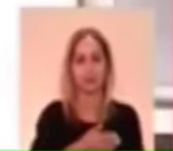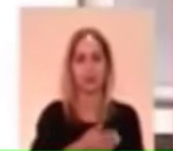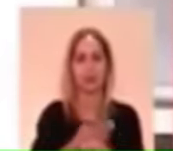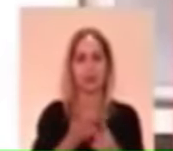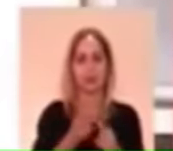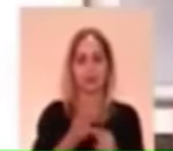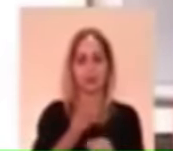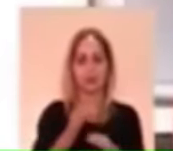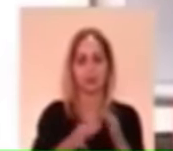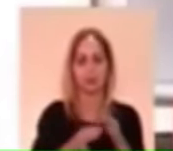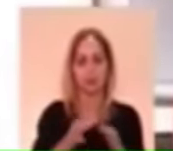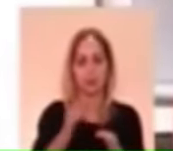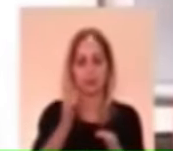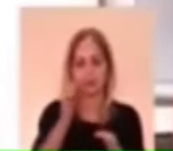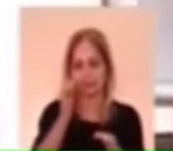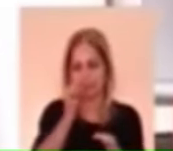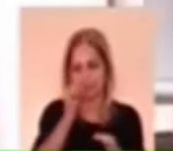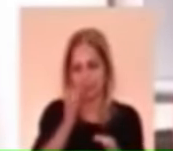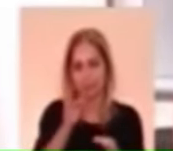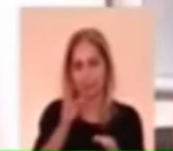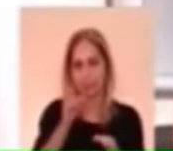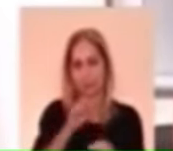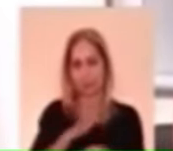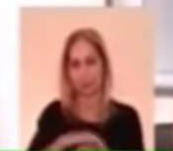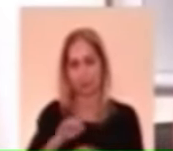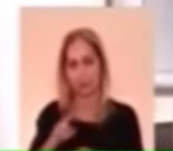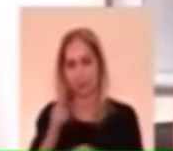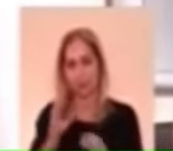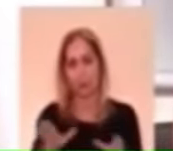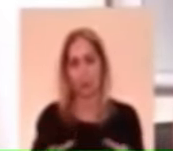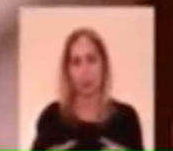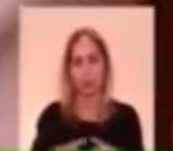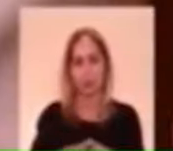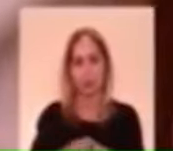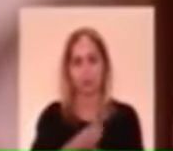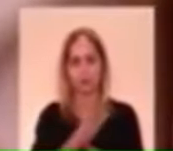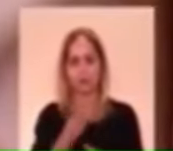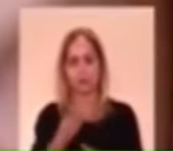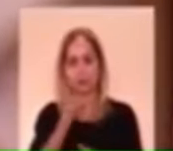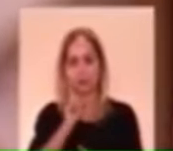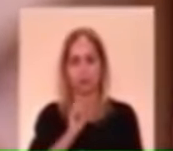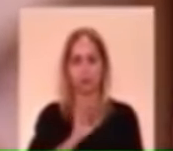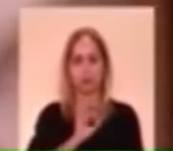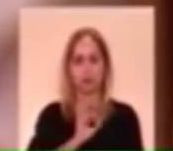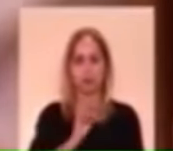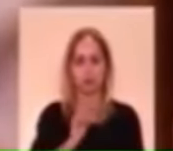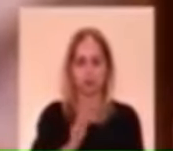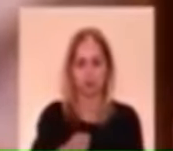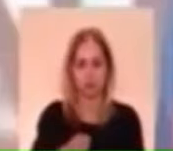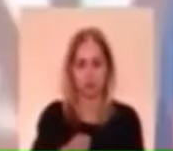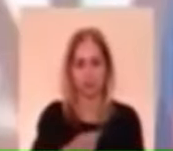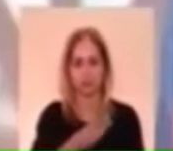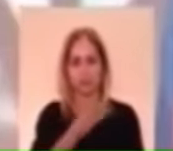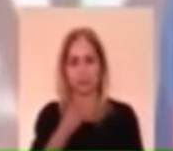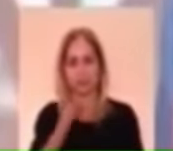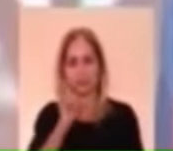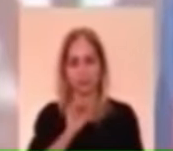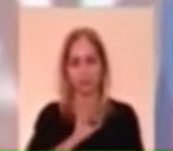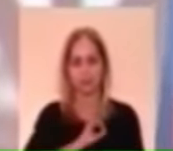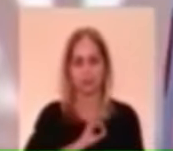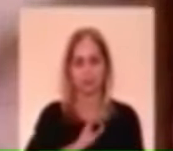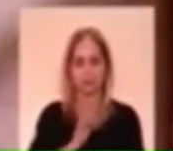acompanhado dessa situação concreta um processo tão complexo